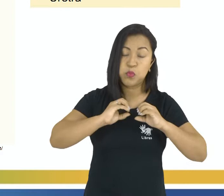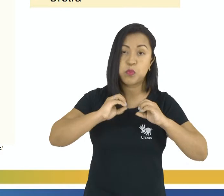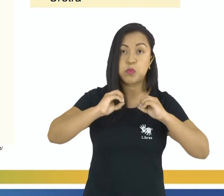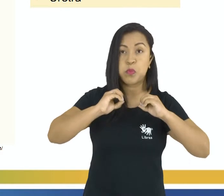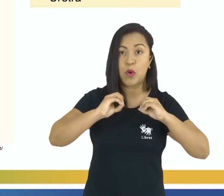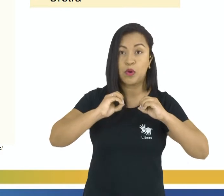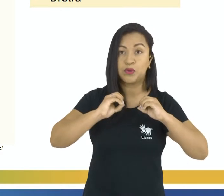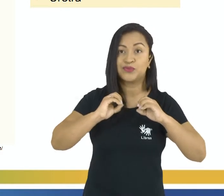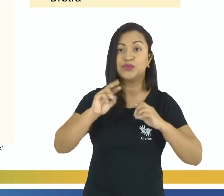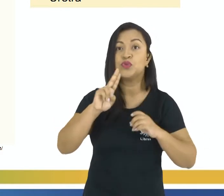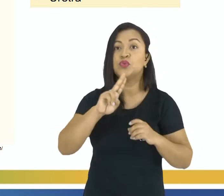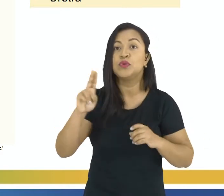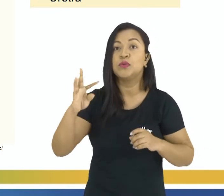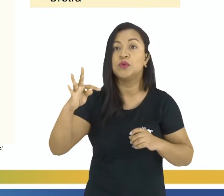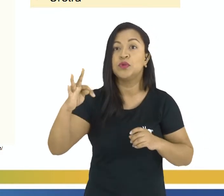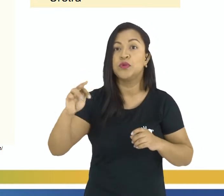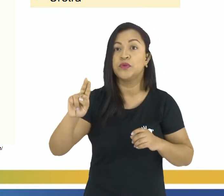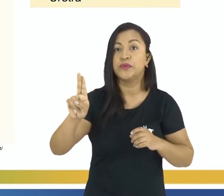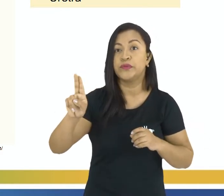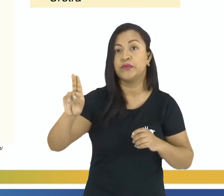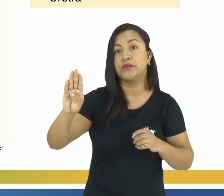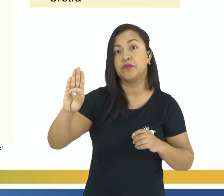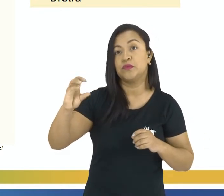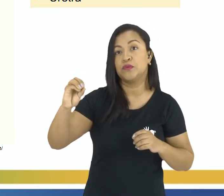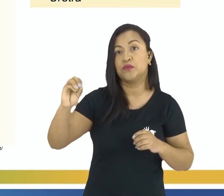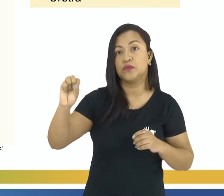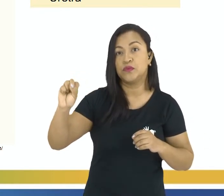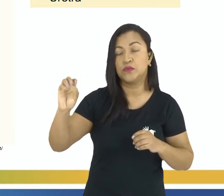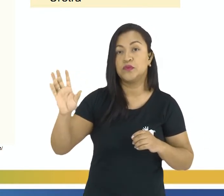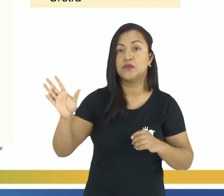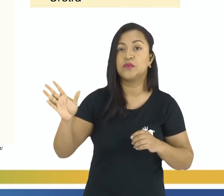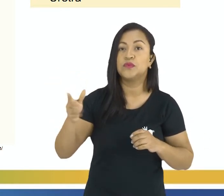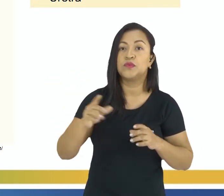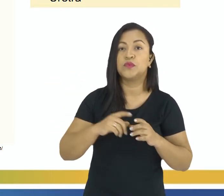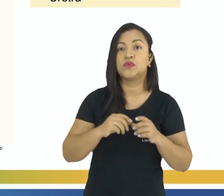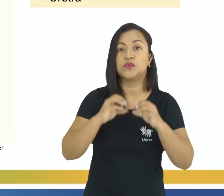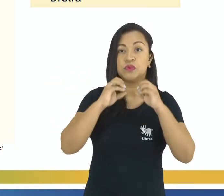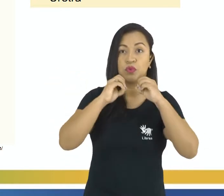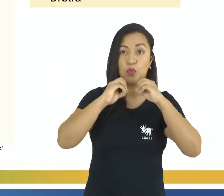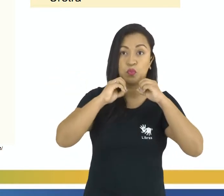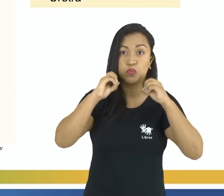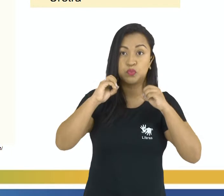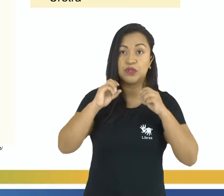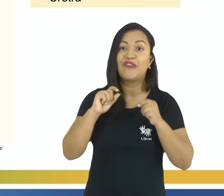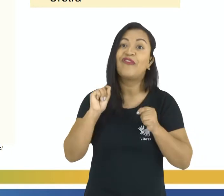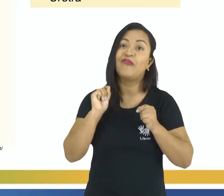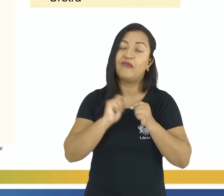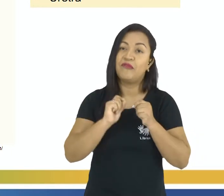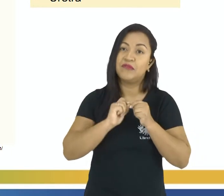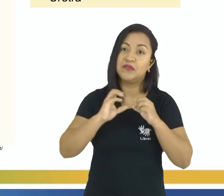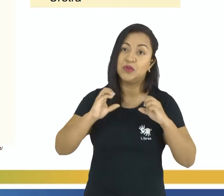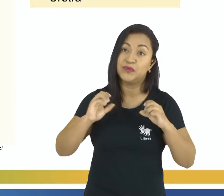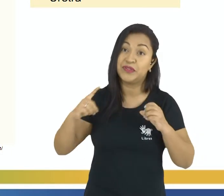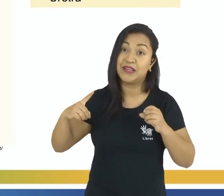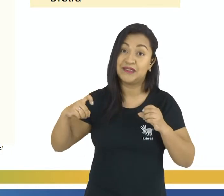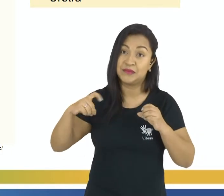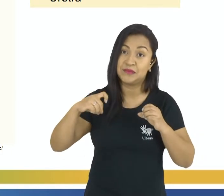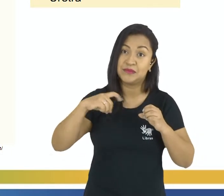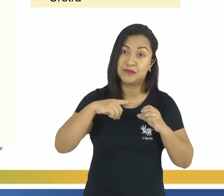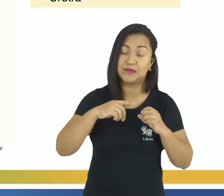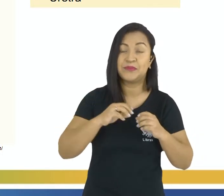de túbulos seminíferos, que no interior desses túbulos vai ter a produção dos